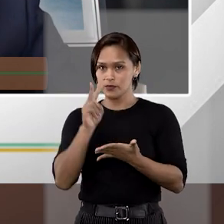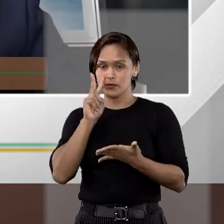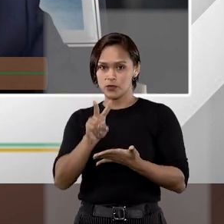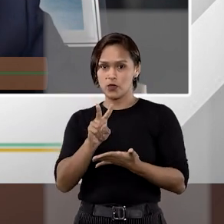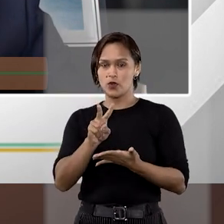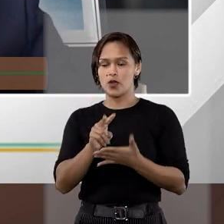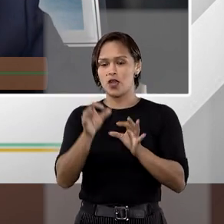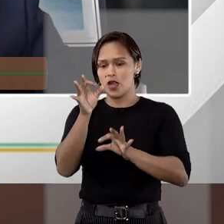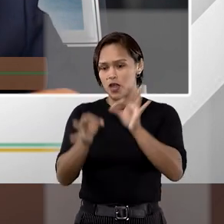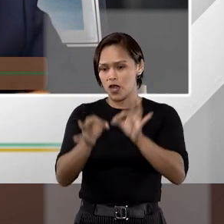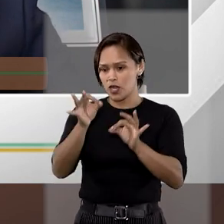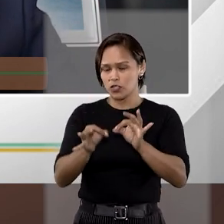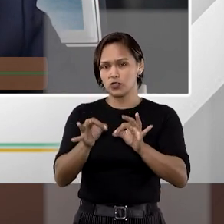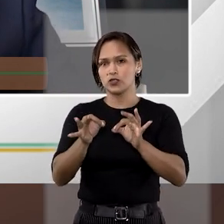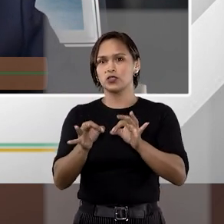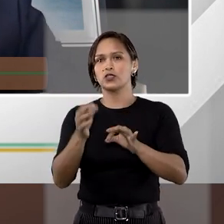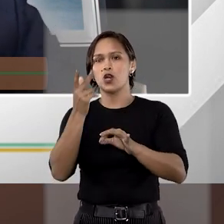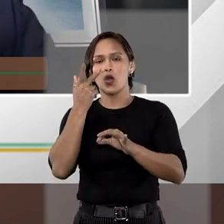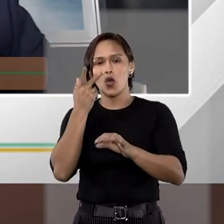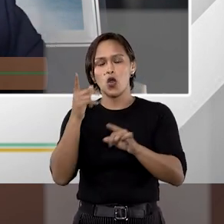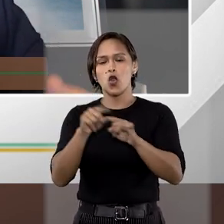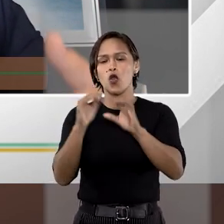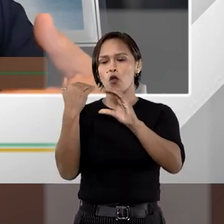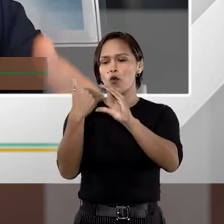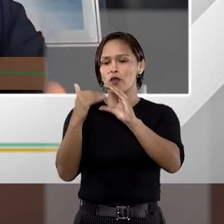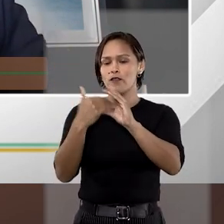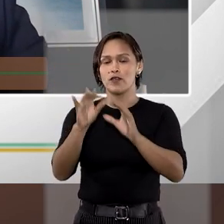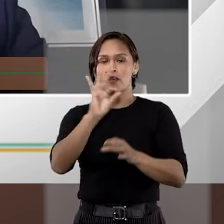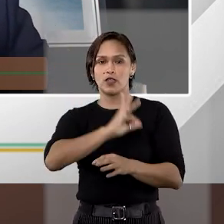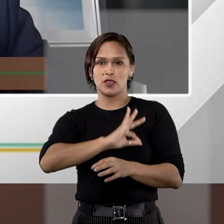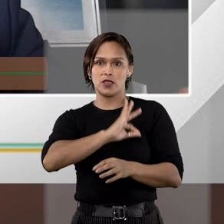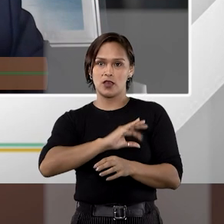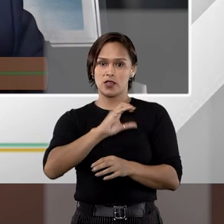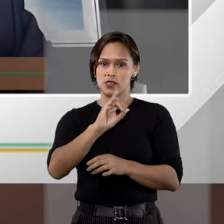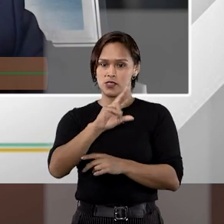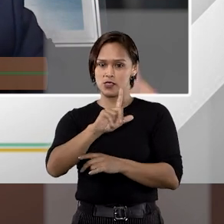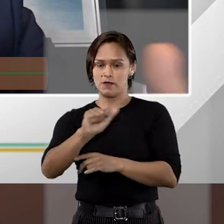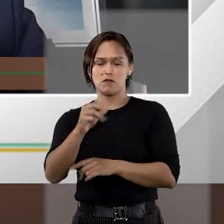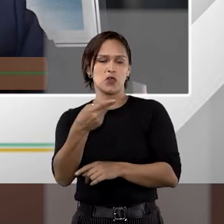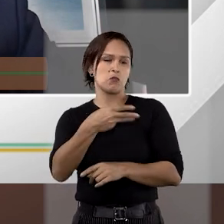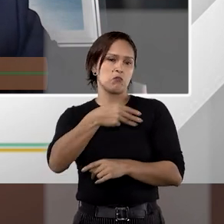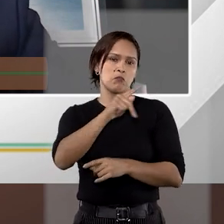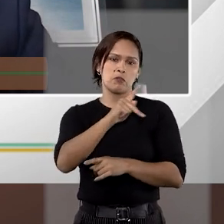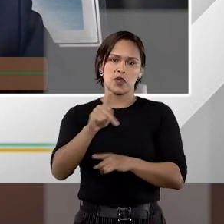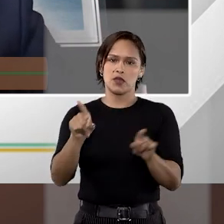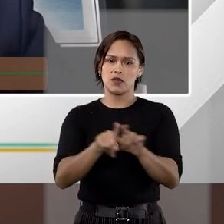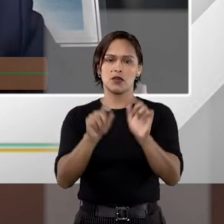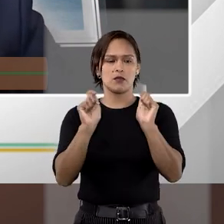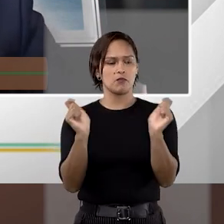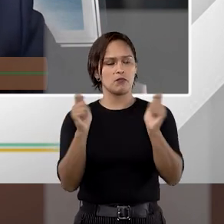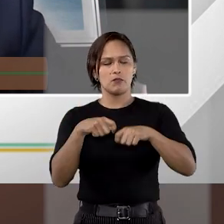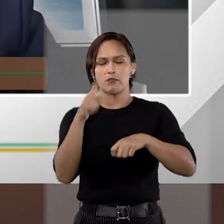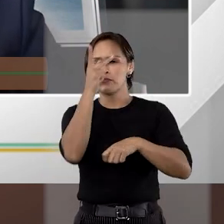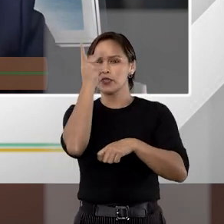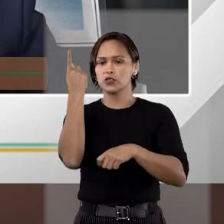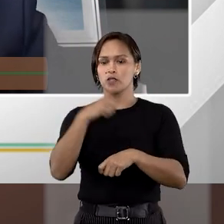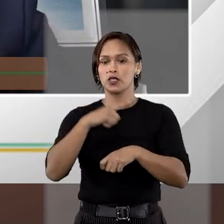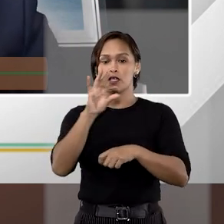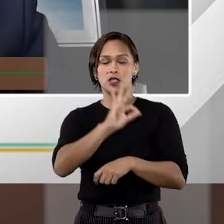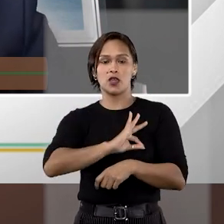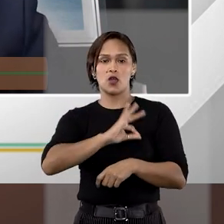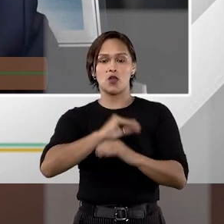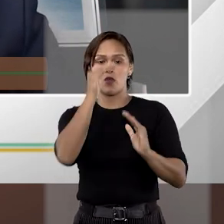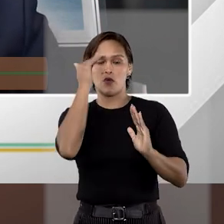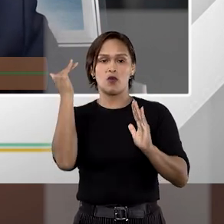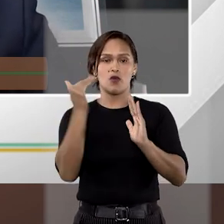é ajuizado um temos que nos acabou enviado da polícia civil militar ou qualquer pessoa que tenha